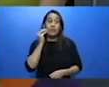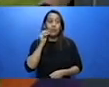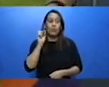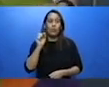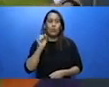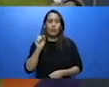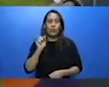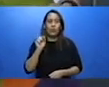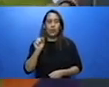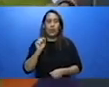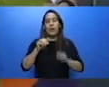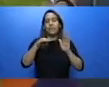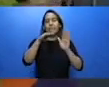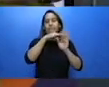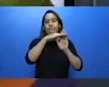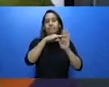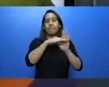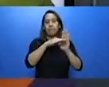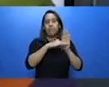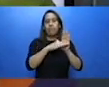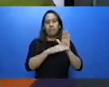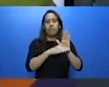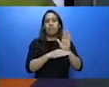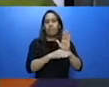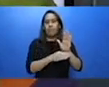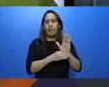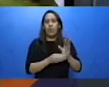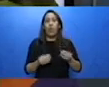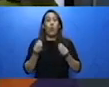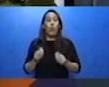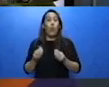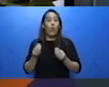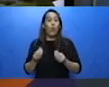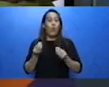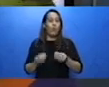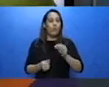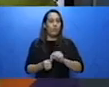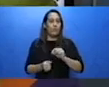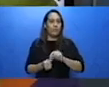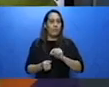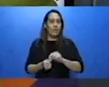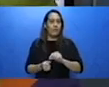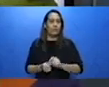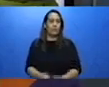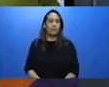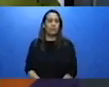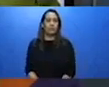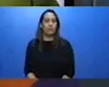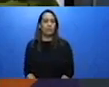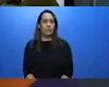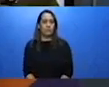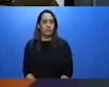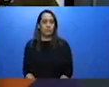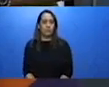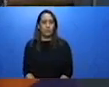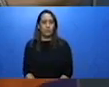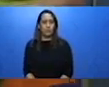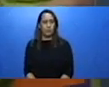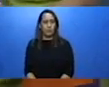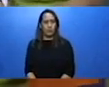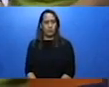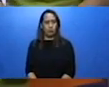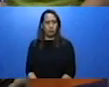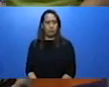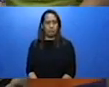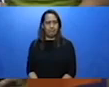Experimentos são as etapas, o procedimento, como que nós devemos proceder para que aquilo dê